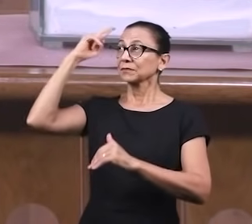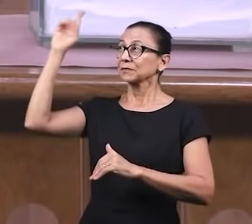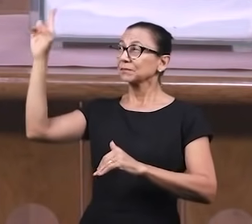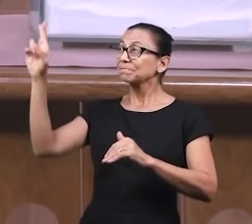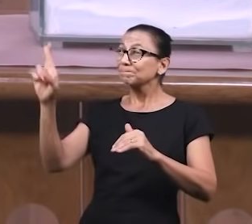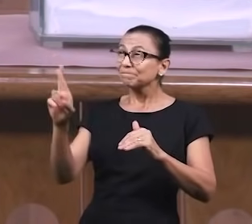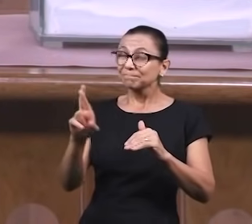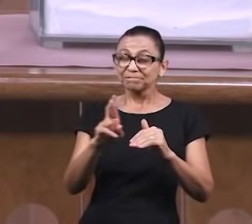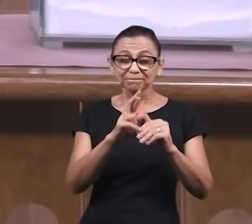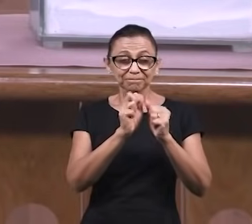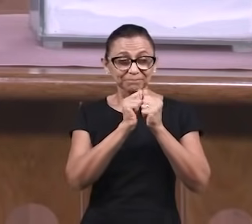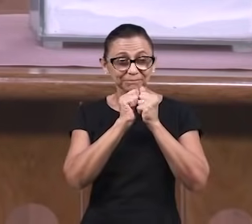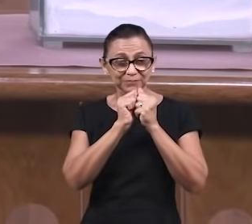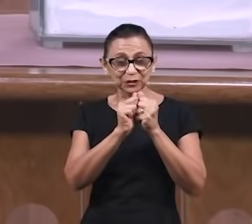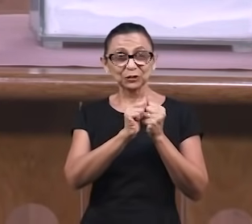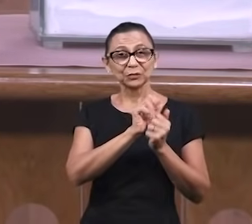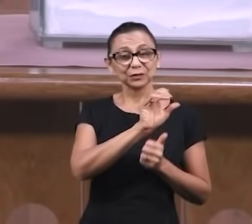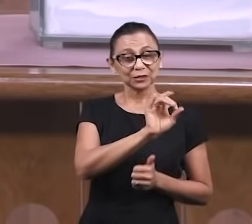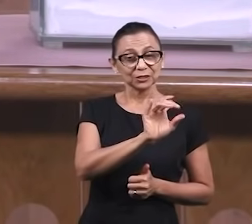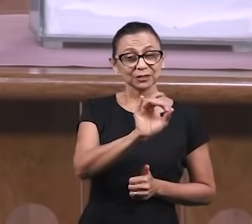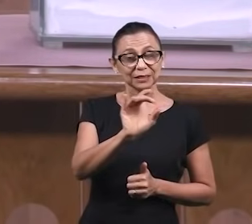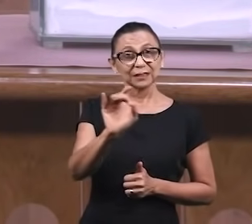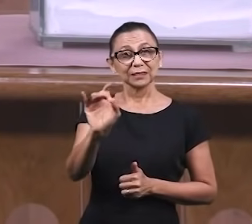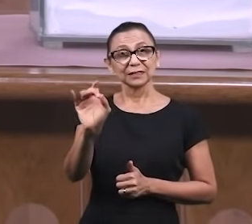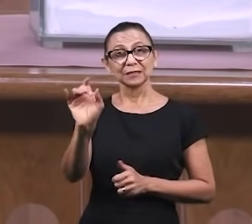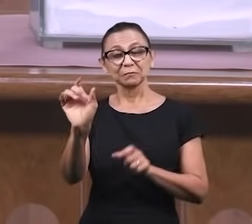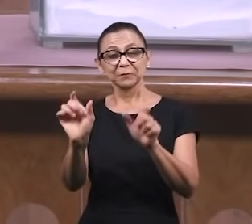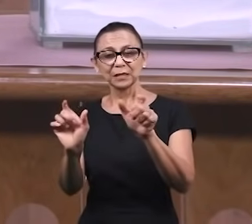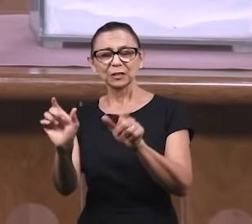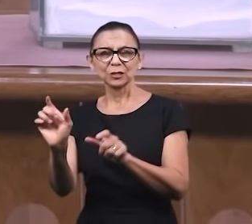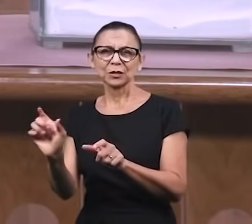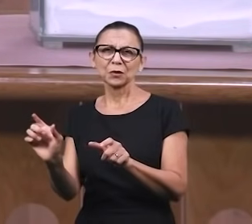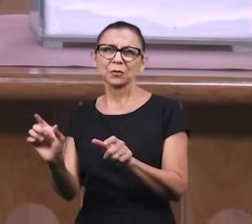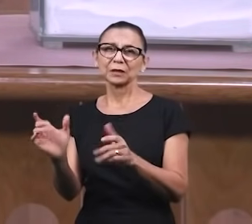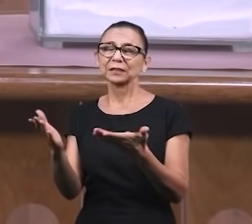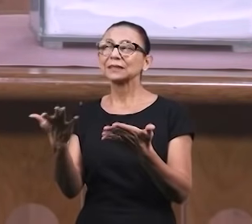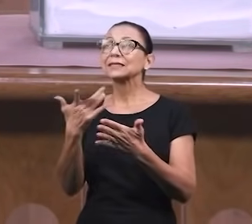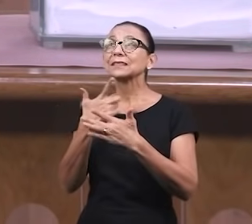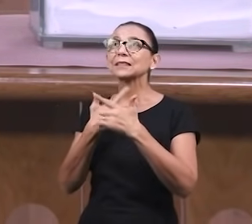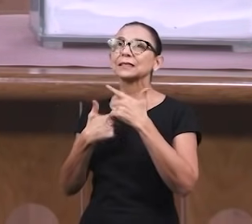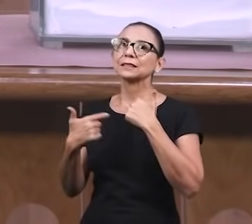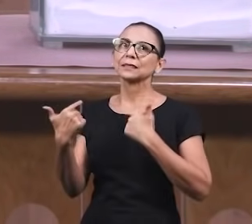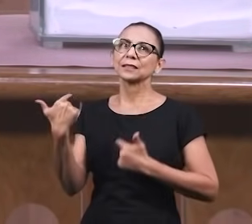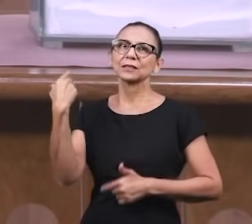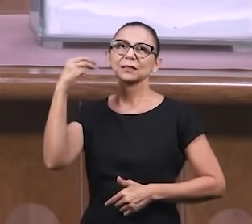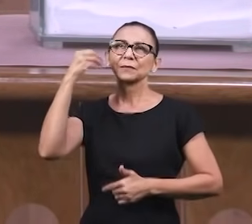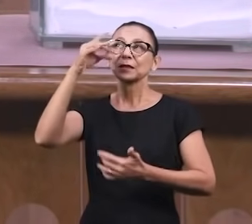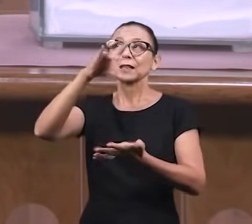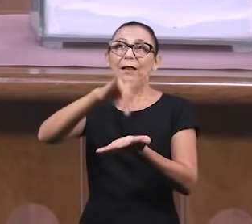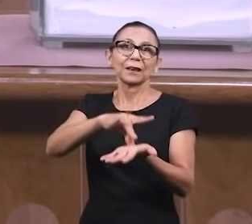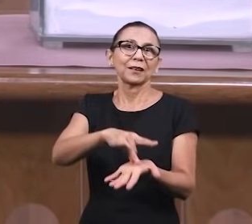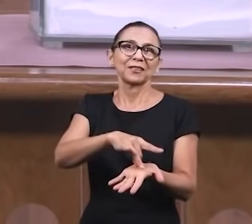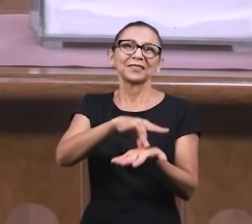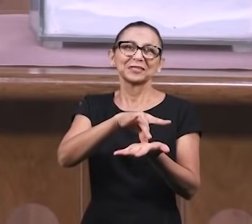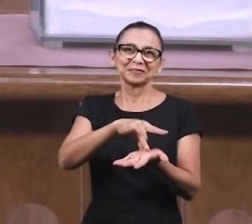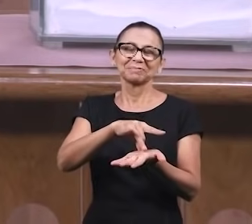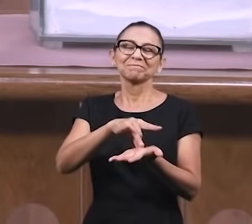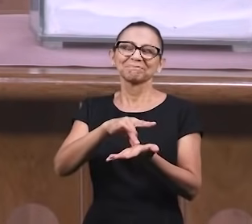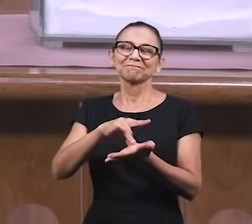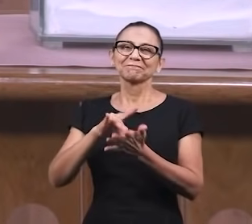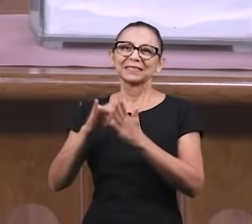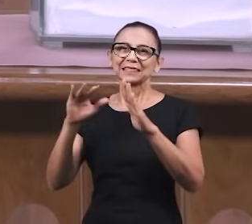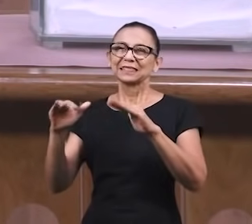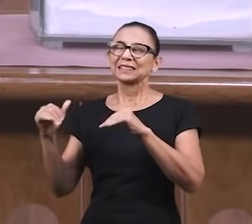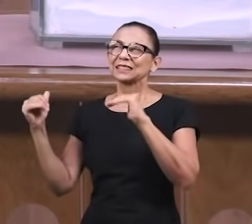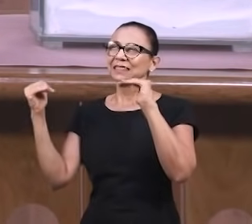estás perto, perto de cada um daqueles que, Senhor, deseja viver uma experiência real contigo. E te louvamos